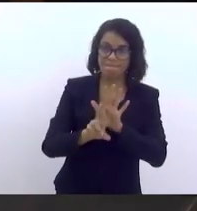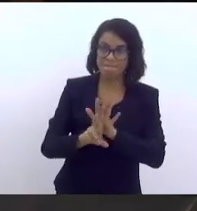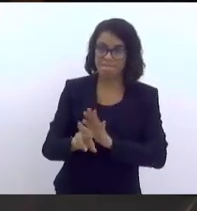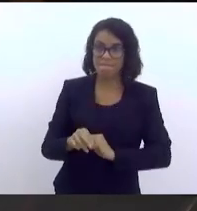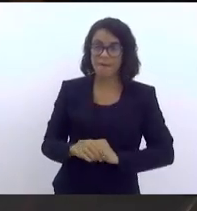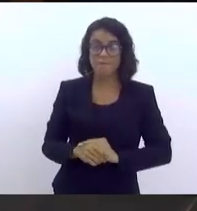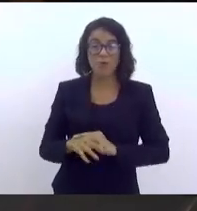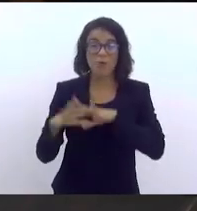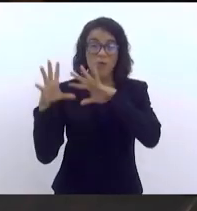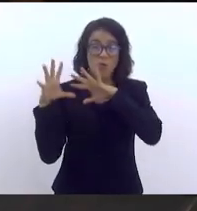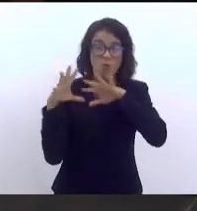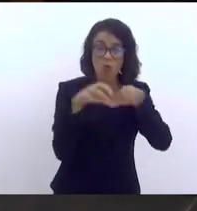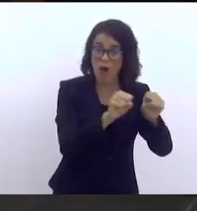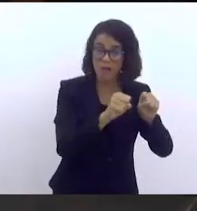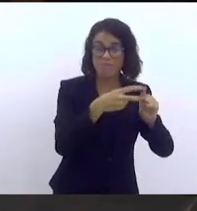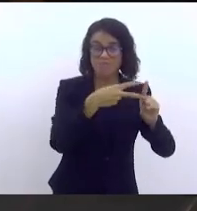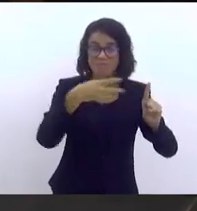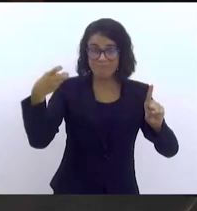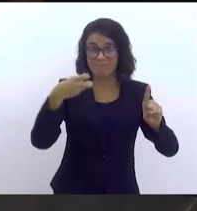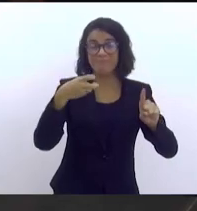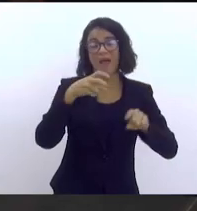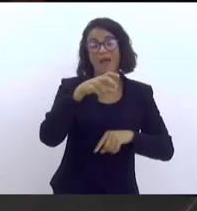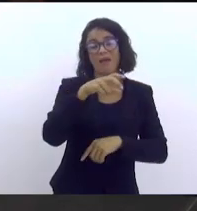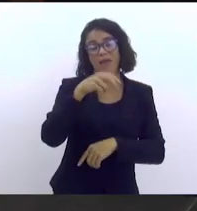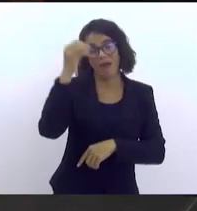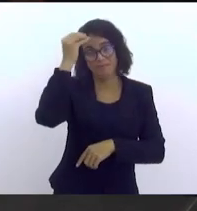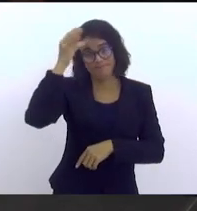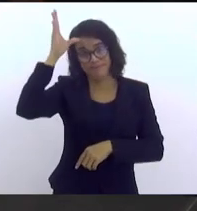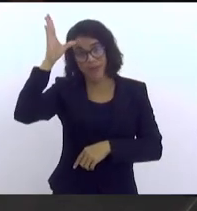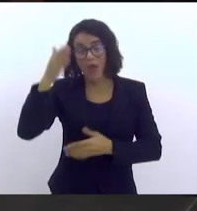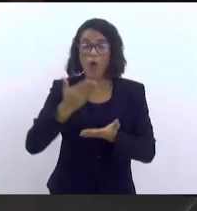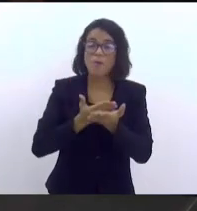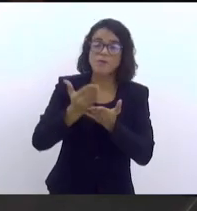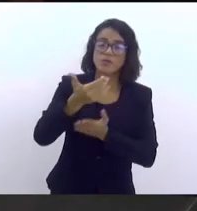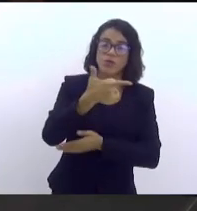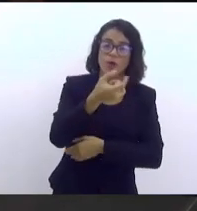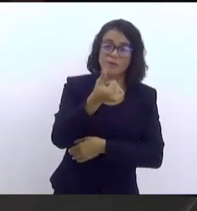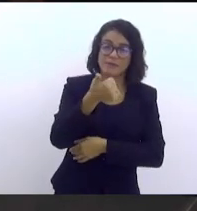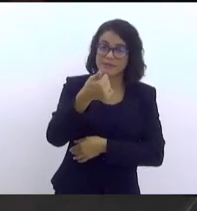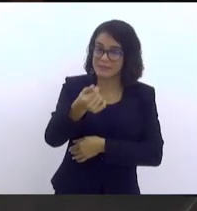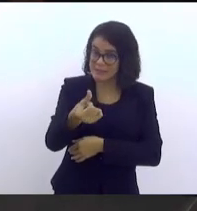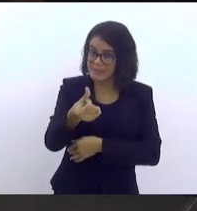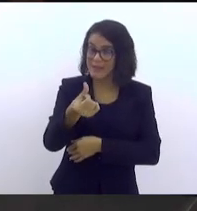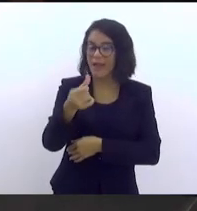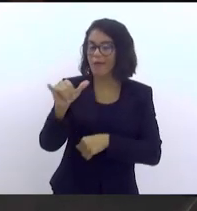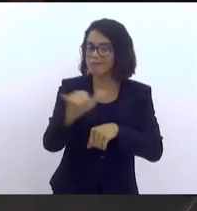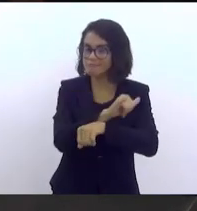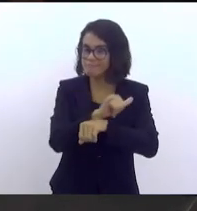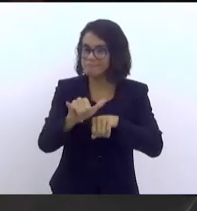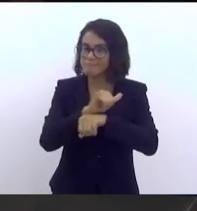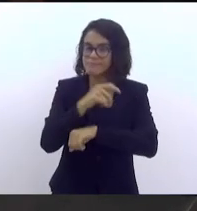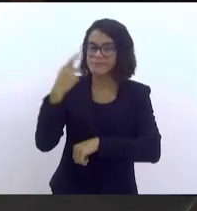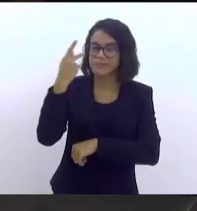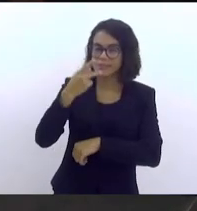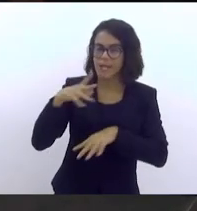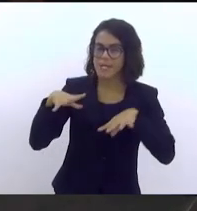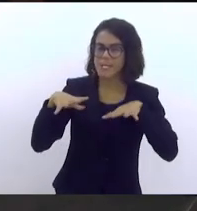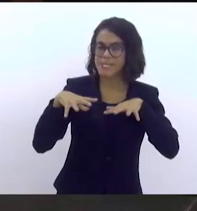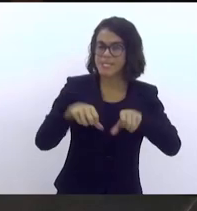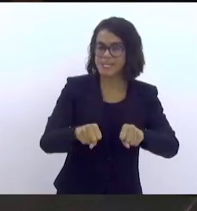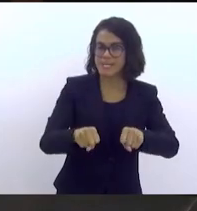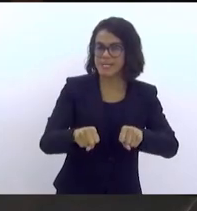boa Ataque ao saber venho dizendo desde 2016 é uma estratégia política de dominação